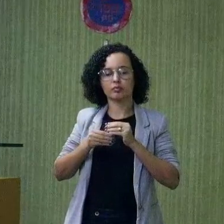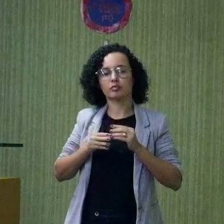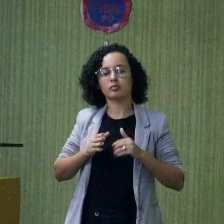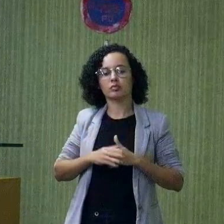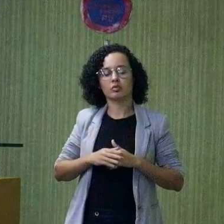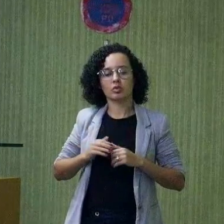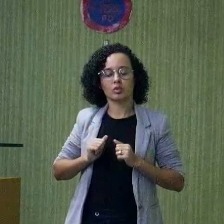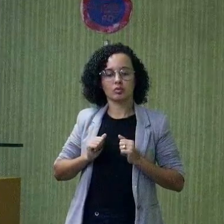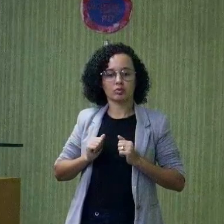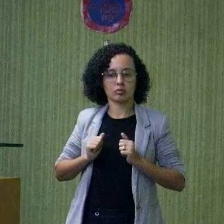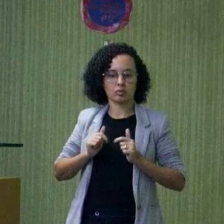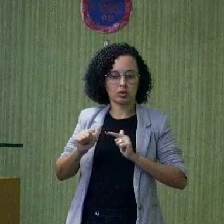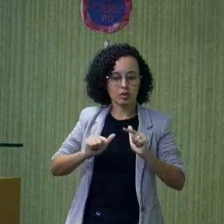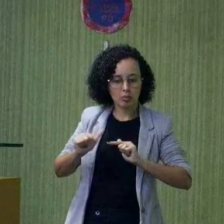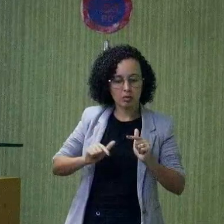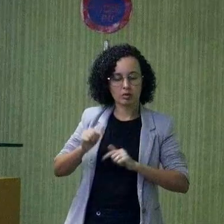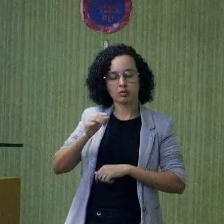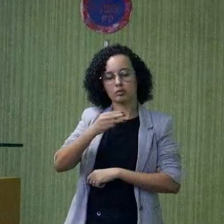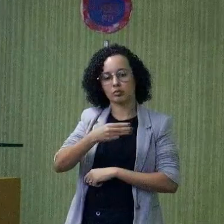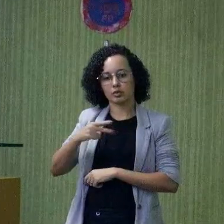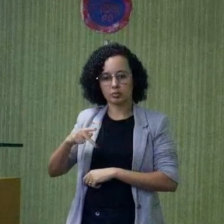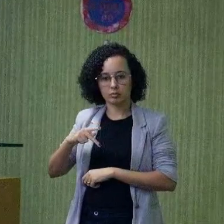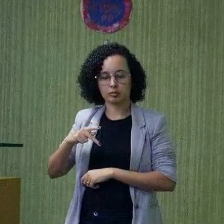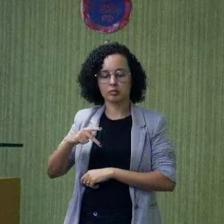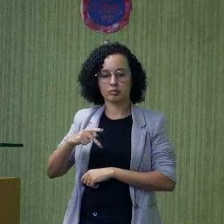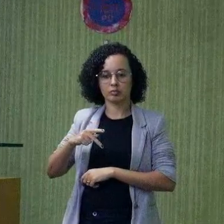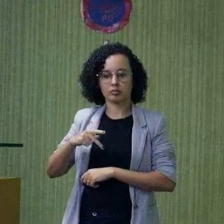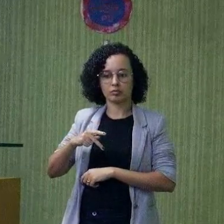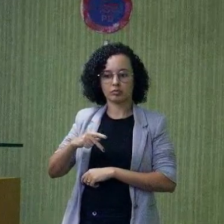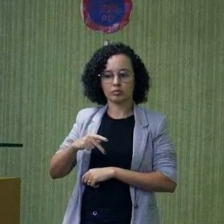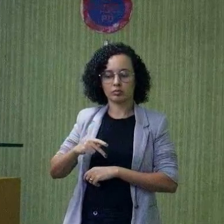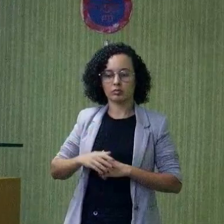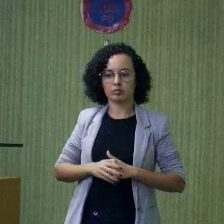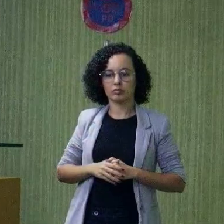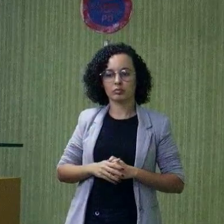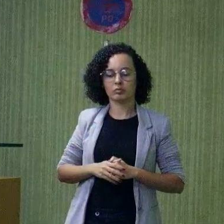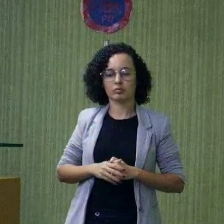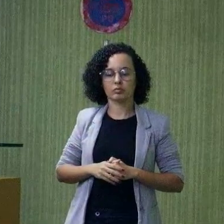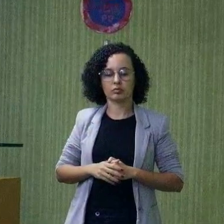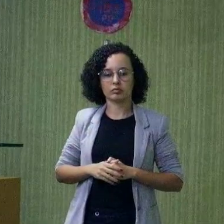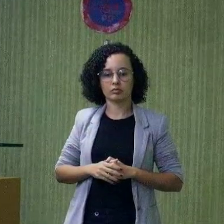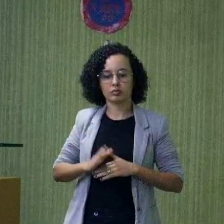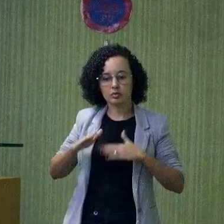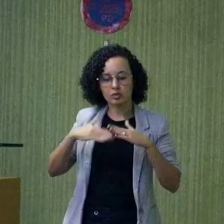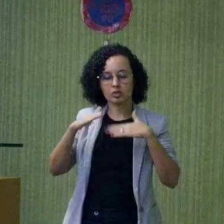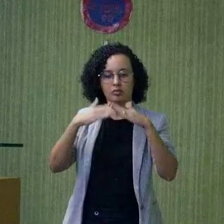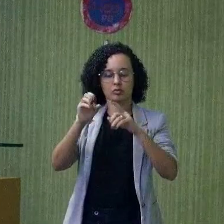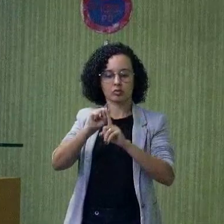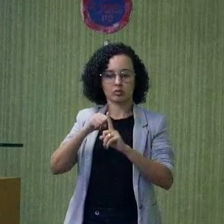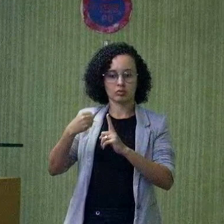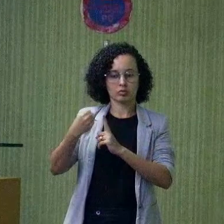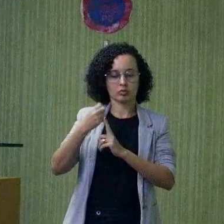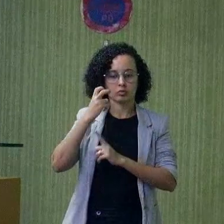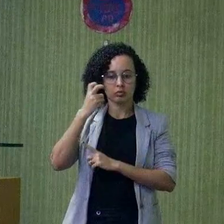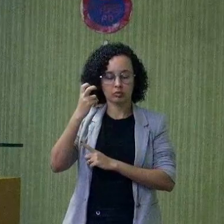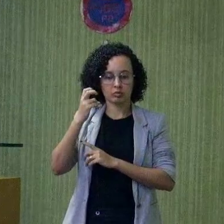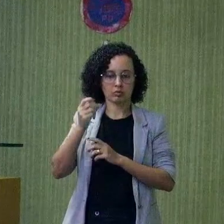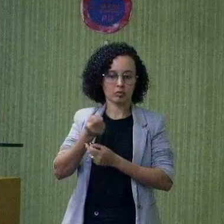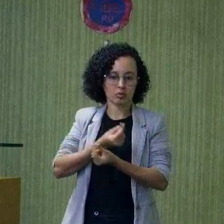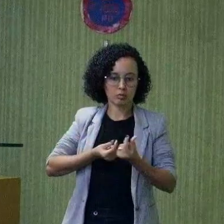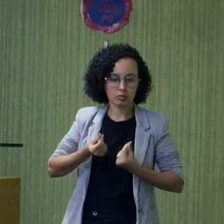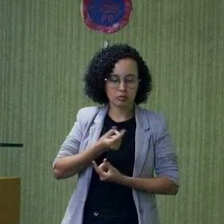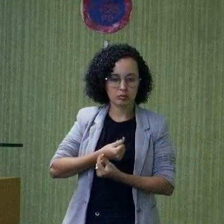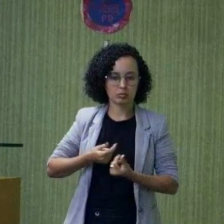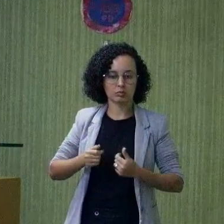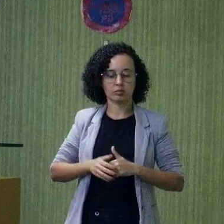ministério público né Eh a promoção do Desenvolvimento Social cultural e econômico como